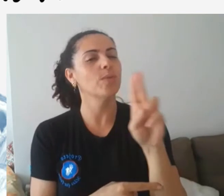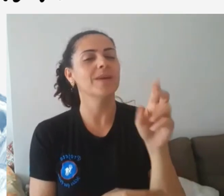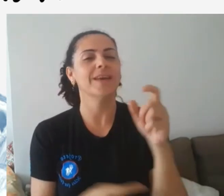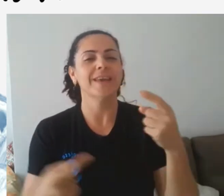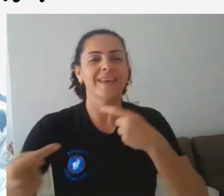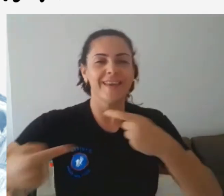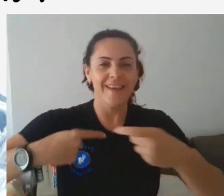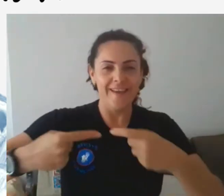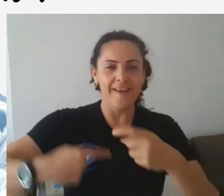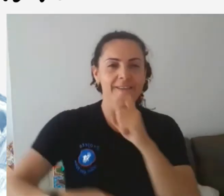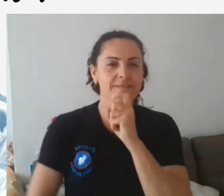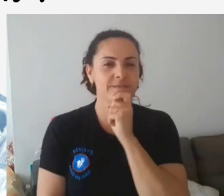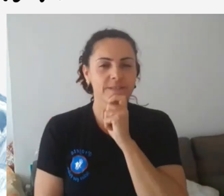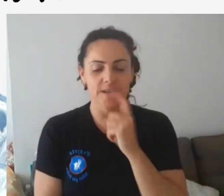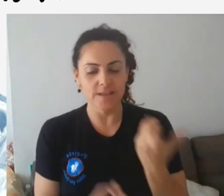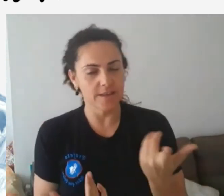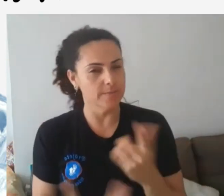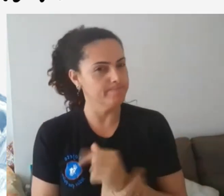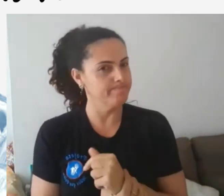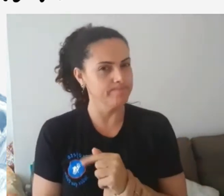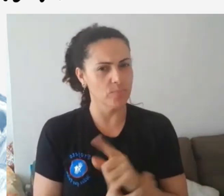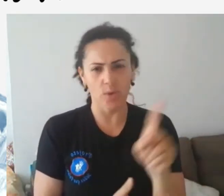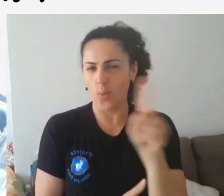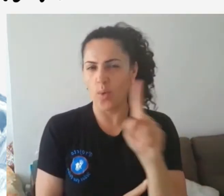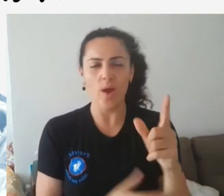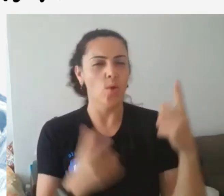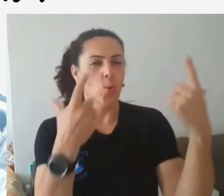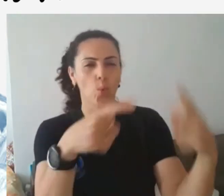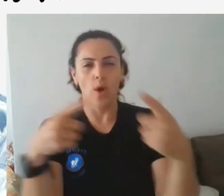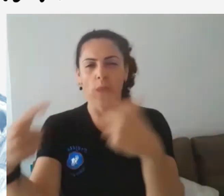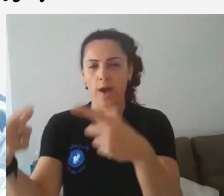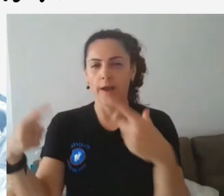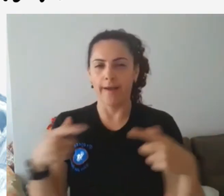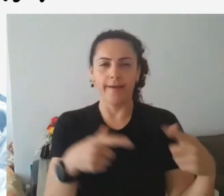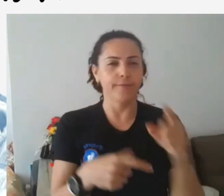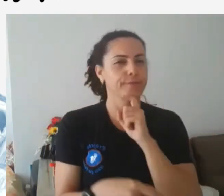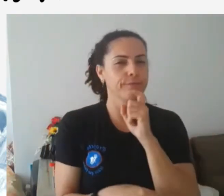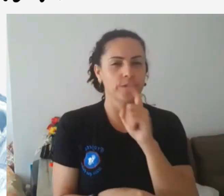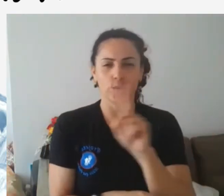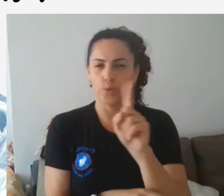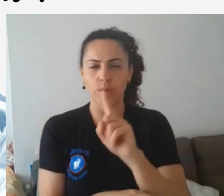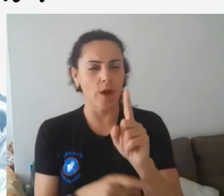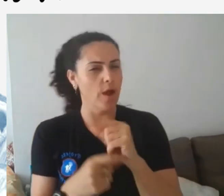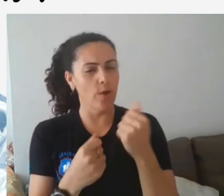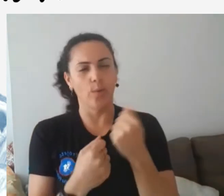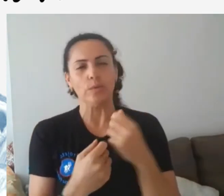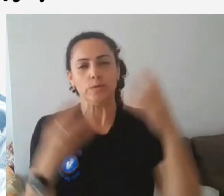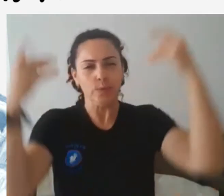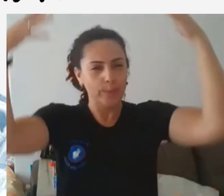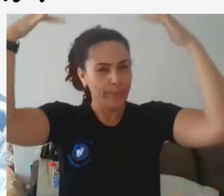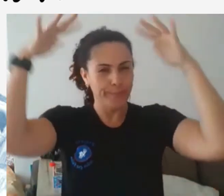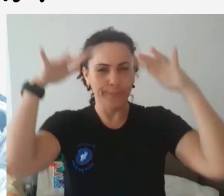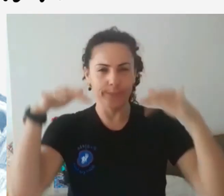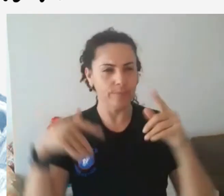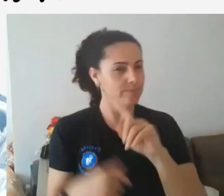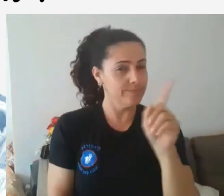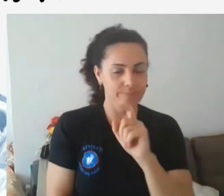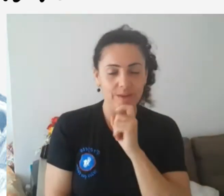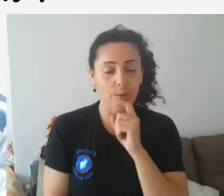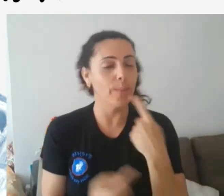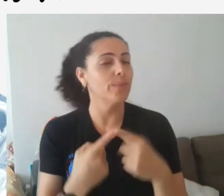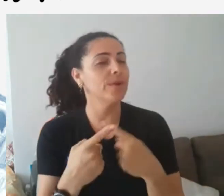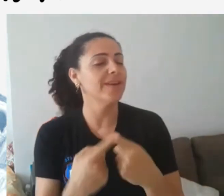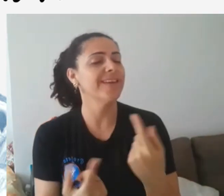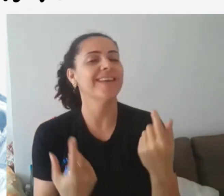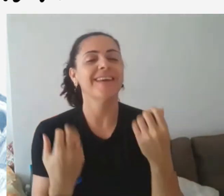Fria? Né? Se a gente não está falando aí de lugares frios, nem de Polo Norte, Polo Sul, nem nada disso, por que será que o nome da guerra